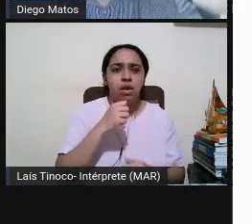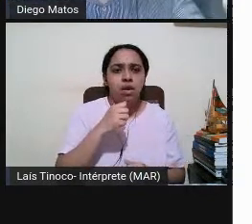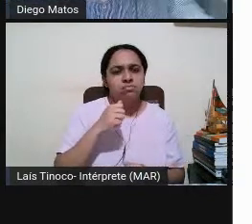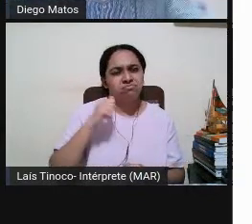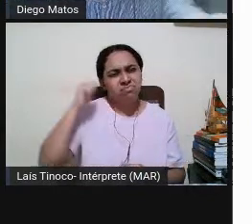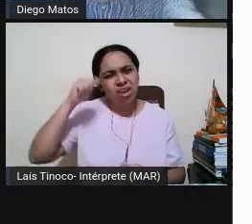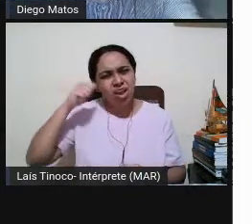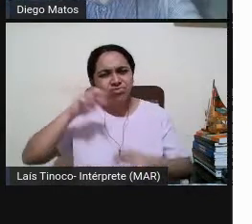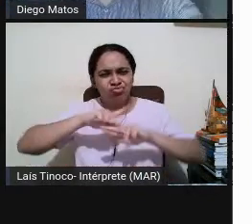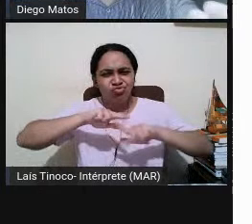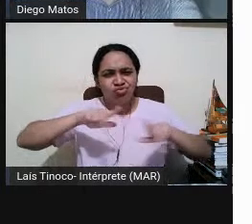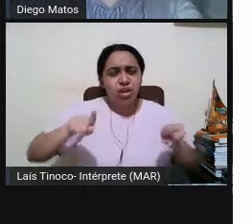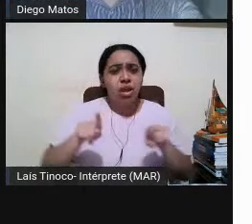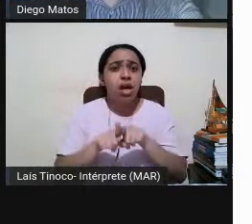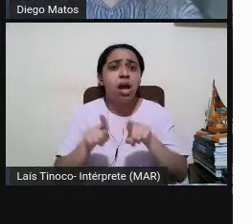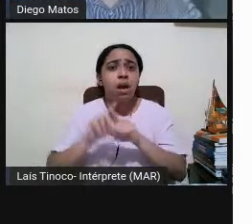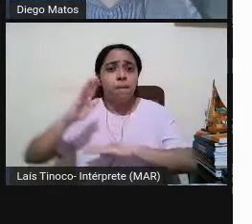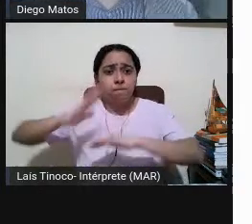e